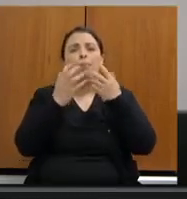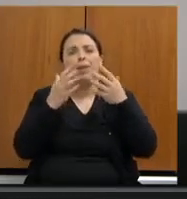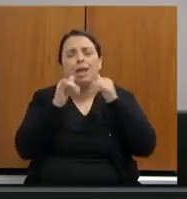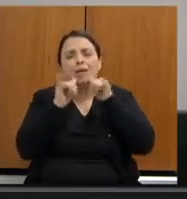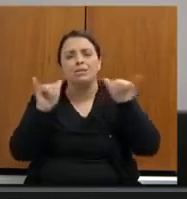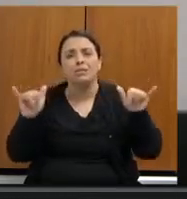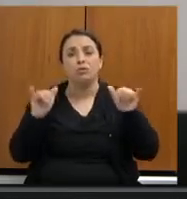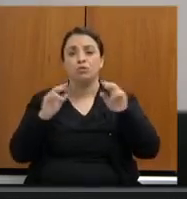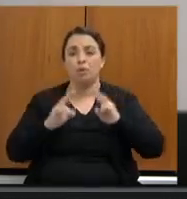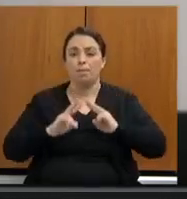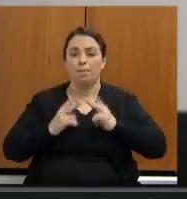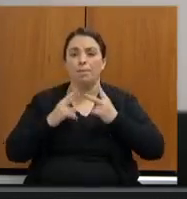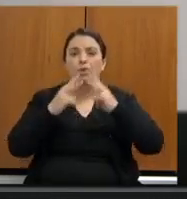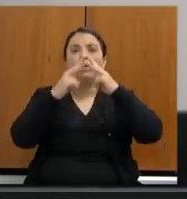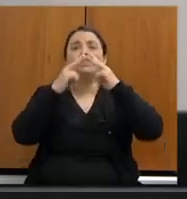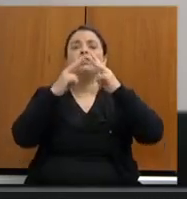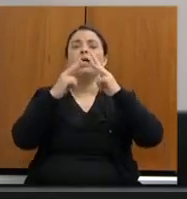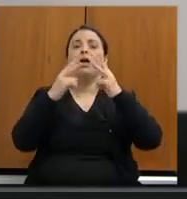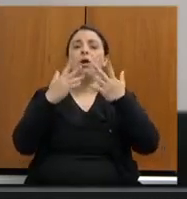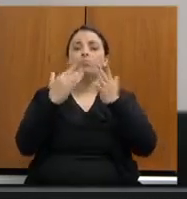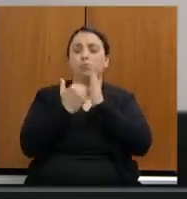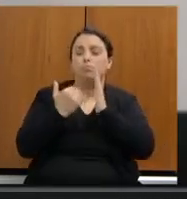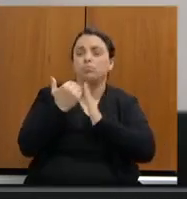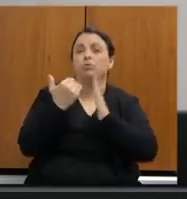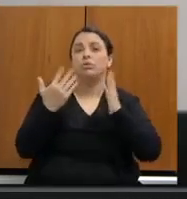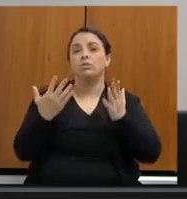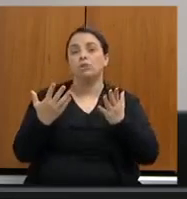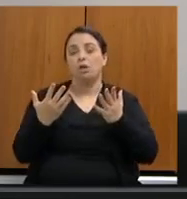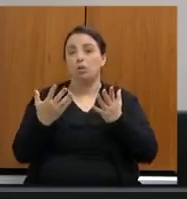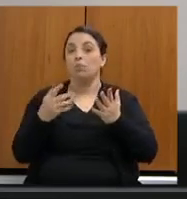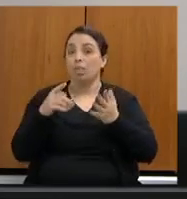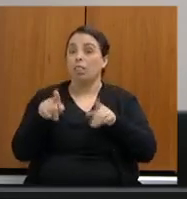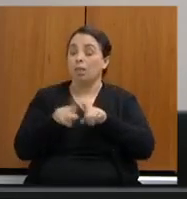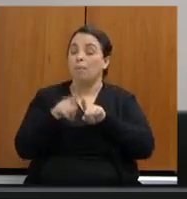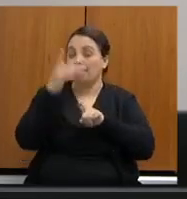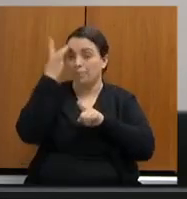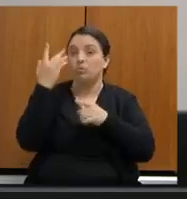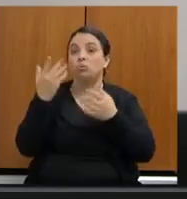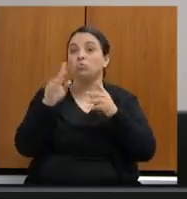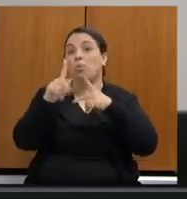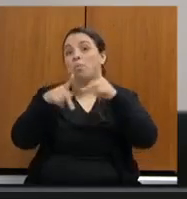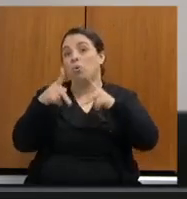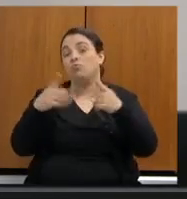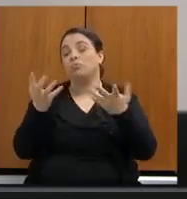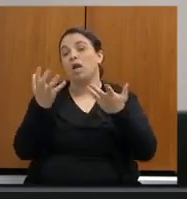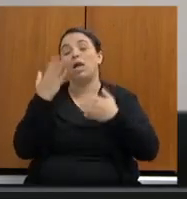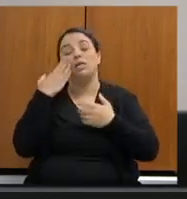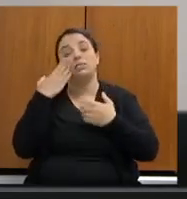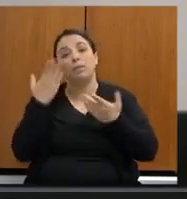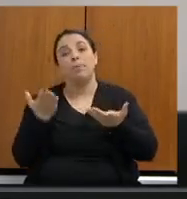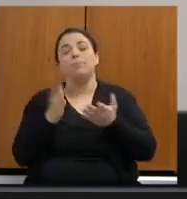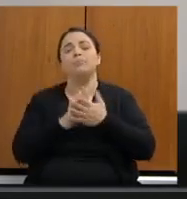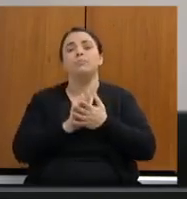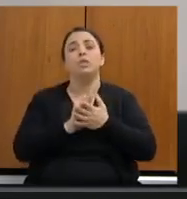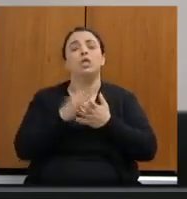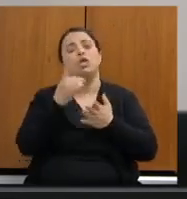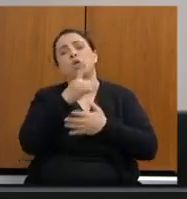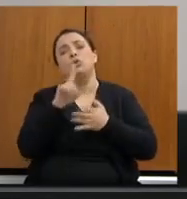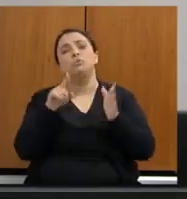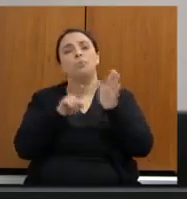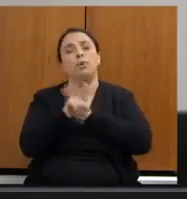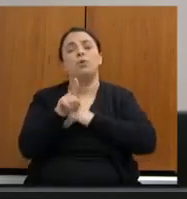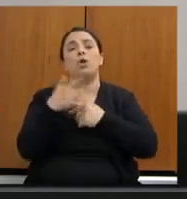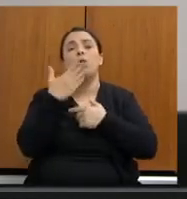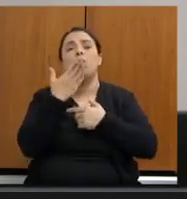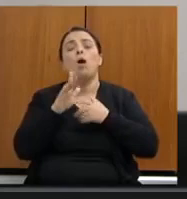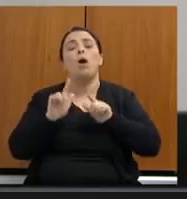também um assunto cobrado e por fim é quais são as ações que o chefe da Polícia Civil está fazendo junto